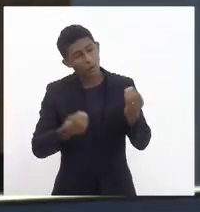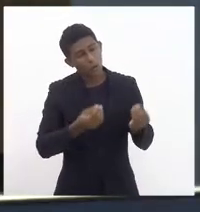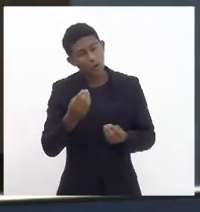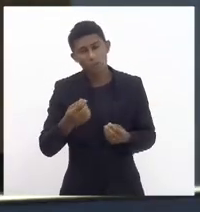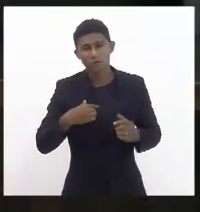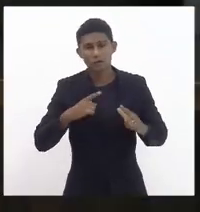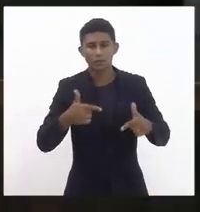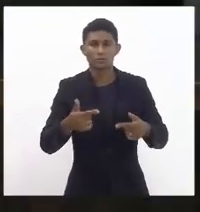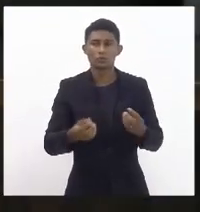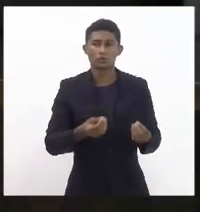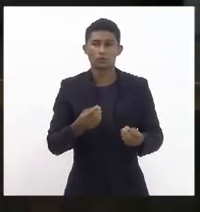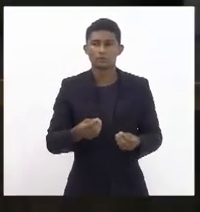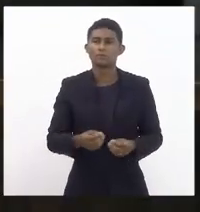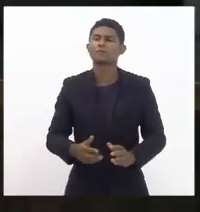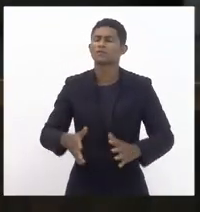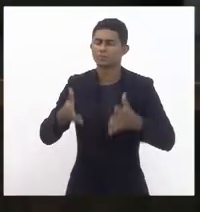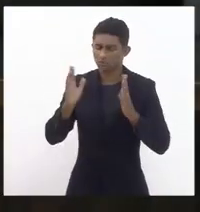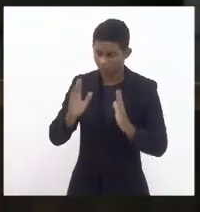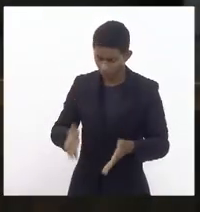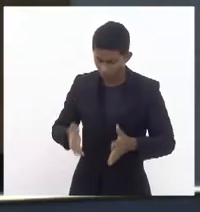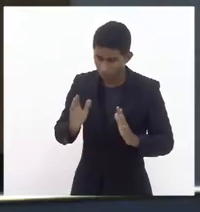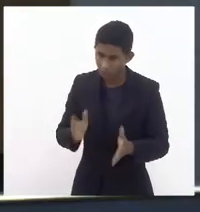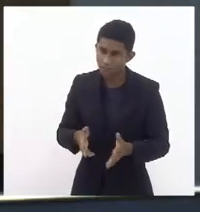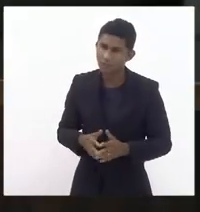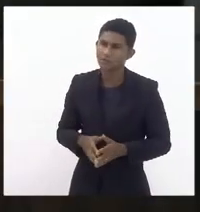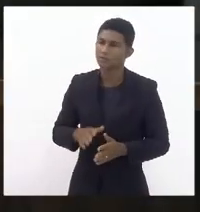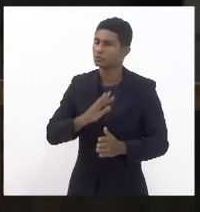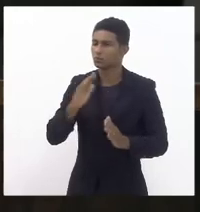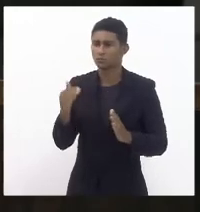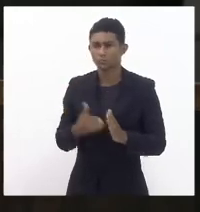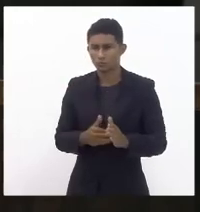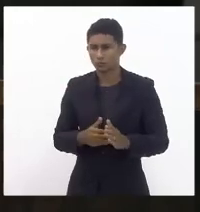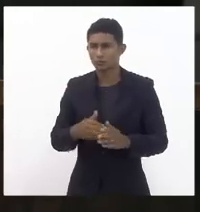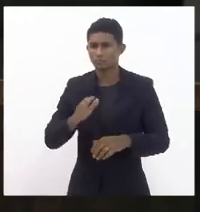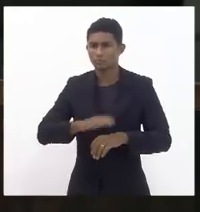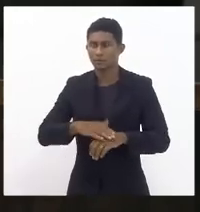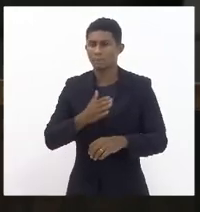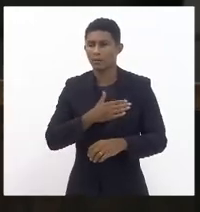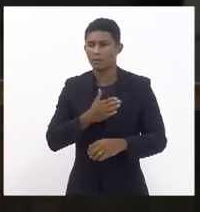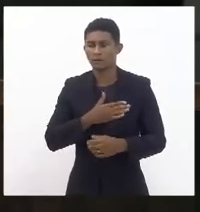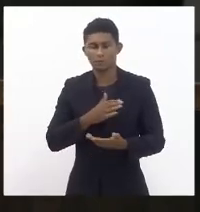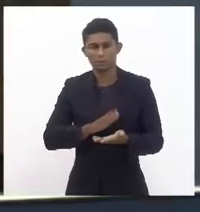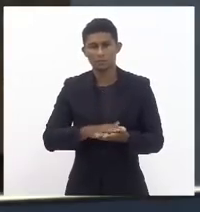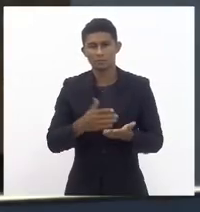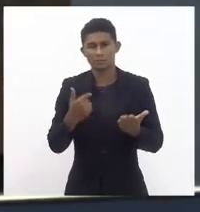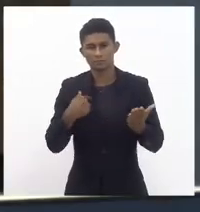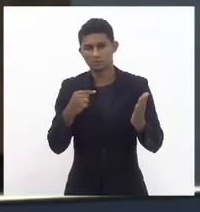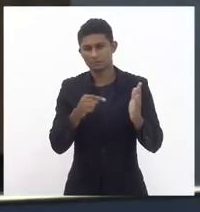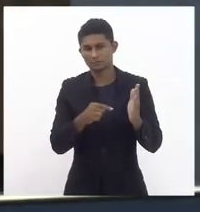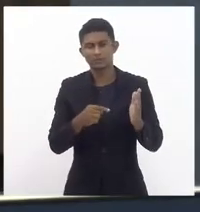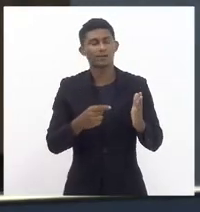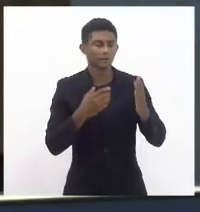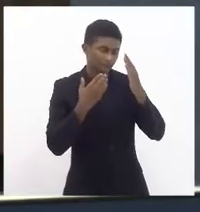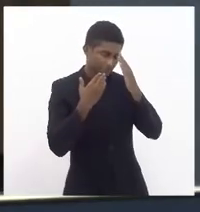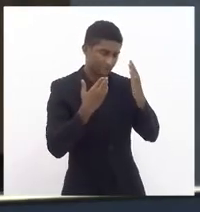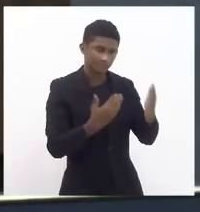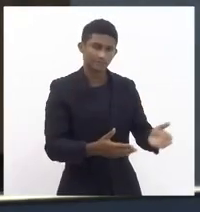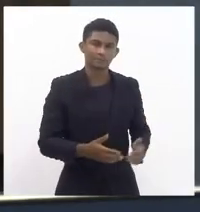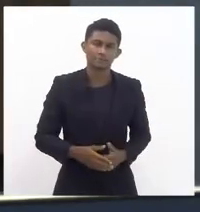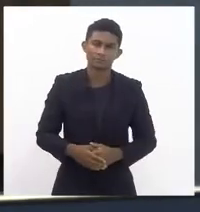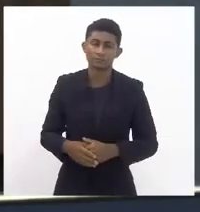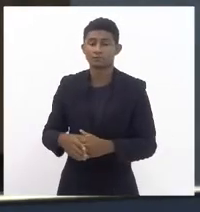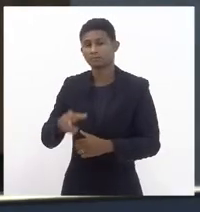tenho que passar para vossa excelência de todos então eu e minha mão vamos agora não tivesse me obrigado viu